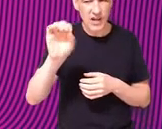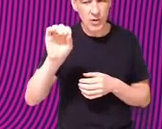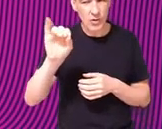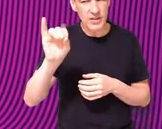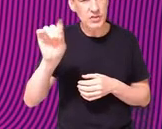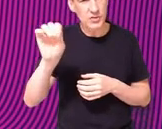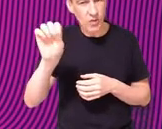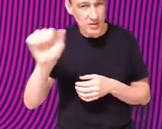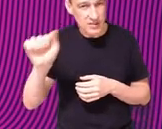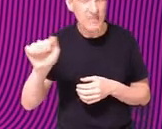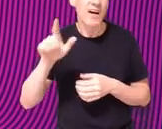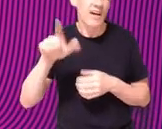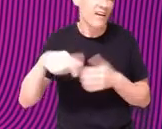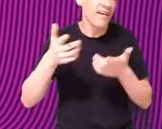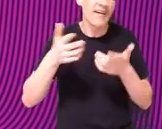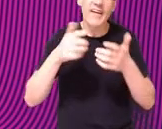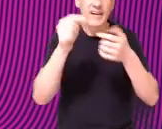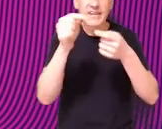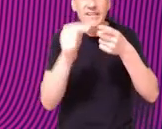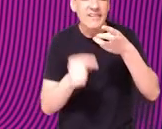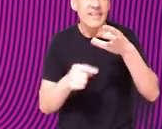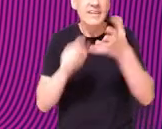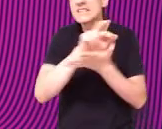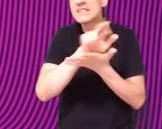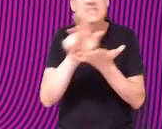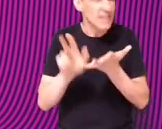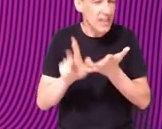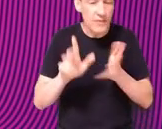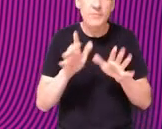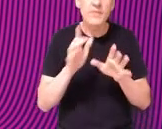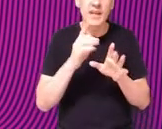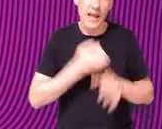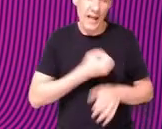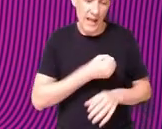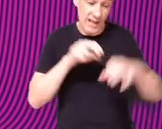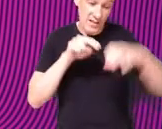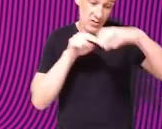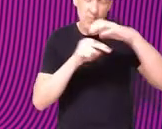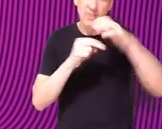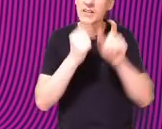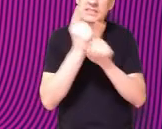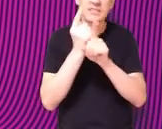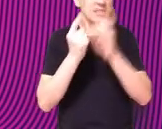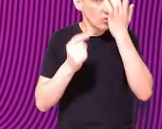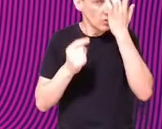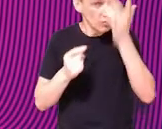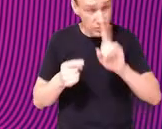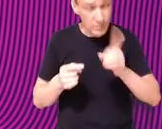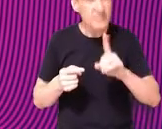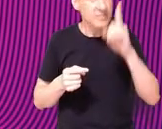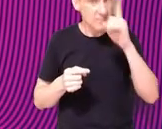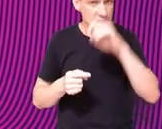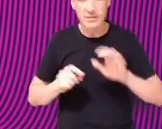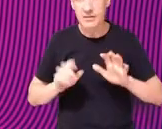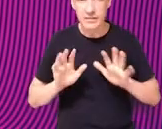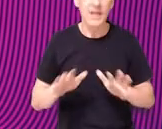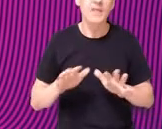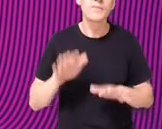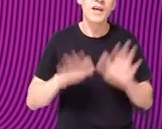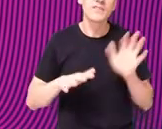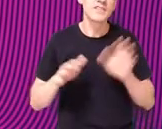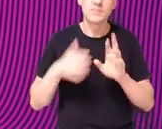porque um padrão tipo de ressonância efetivamente não há, né? Nós tivemos já algumas experiências de diagnóstico de sarcoidose